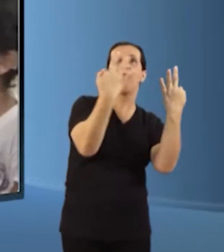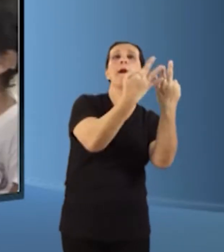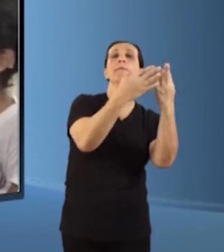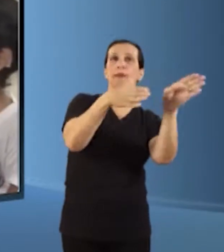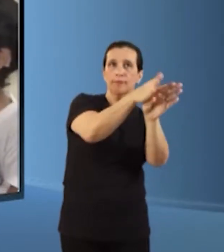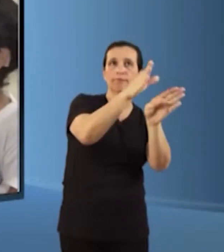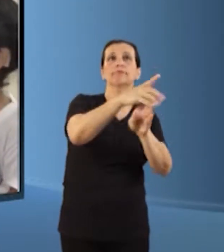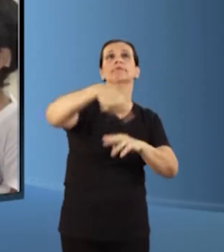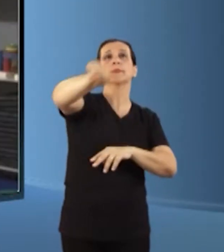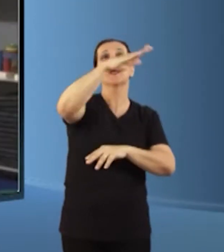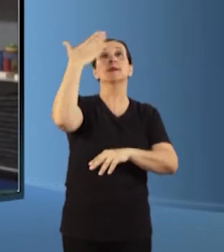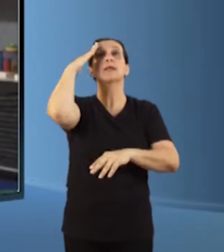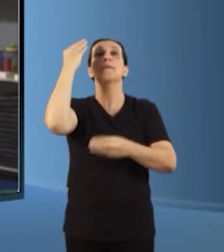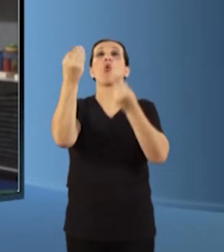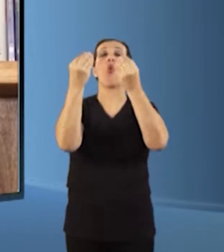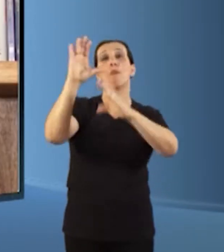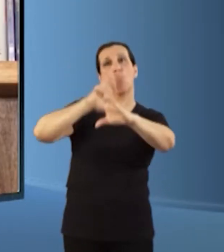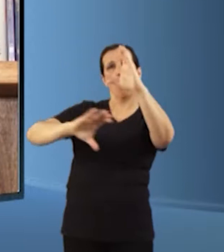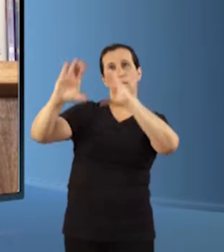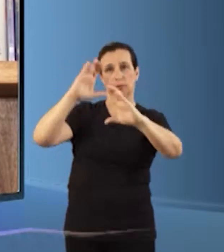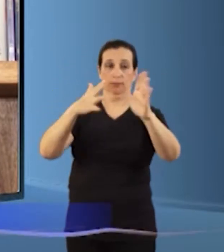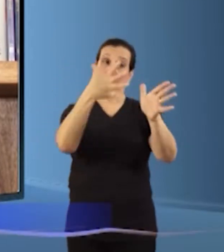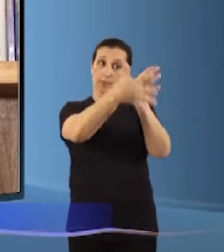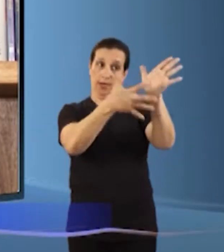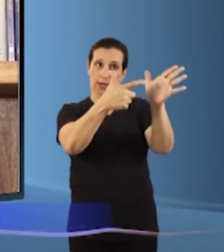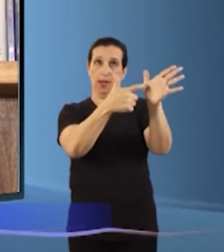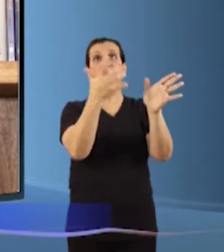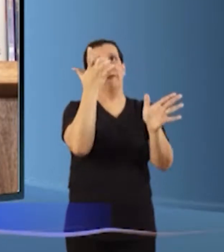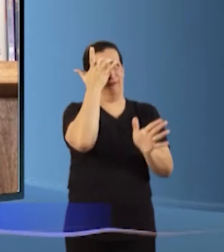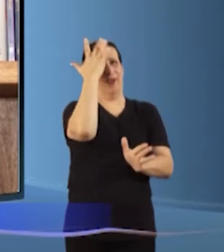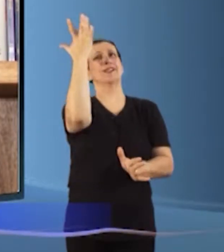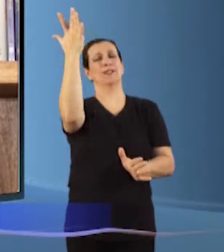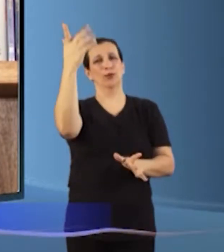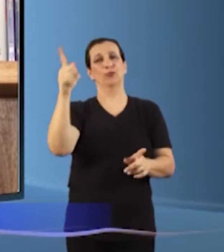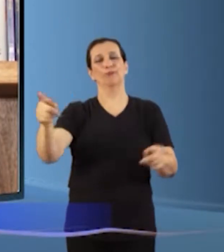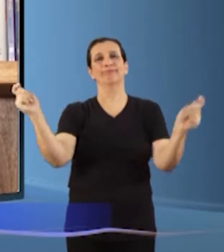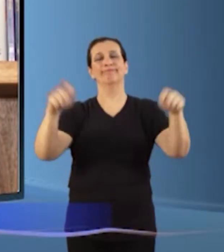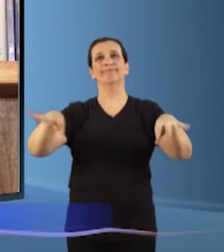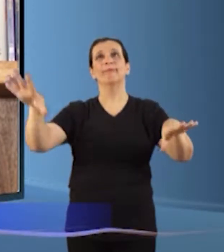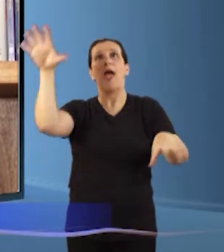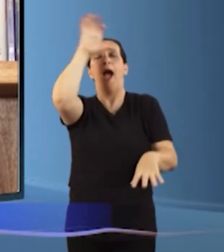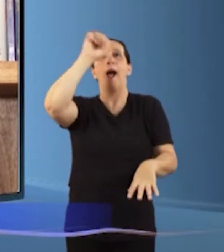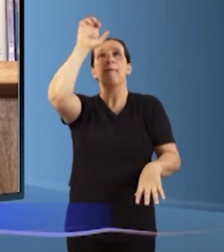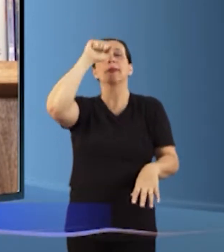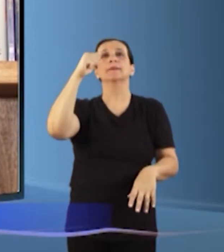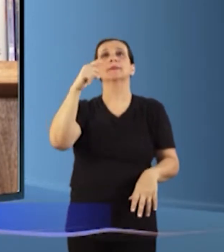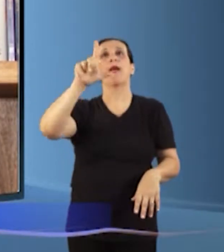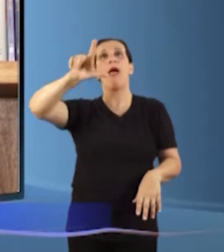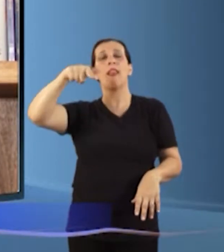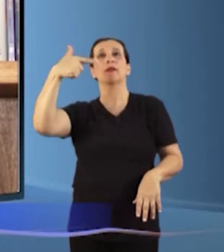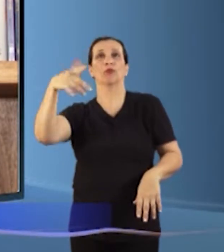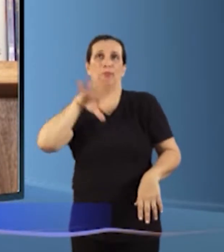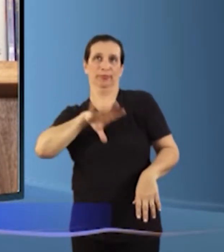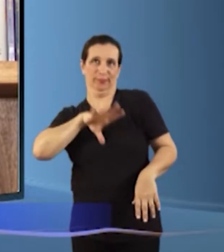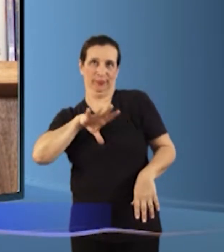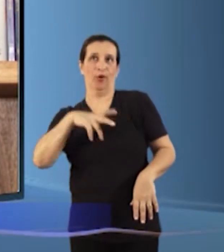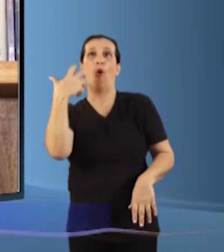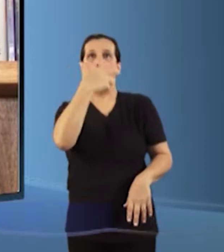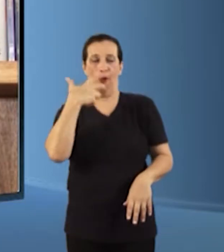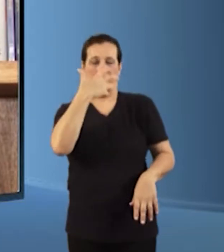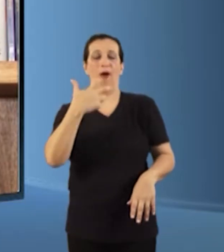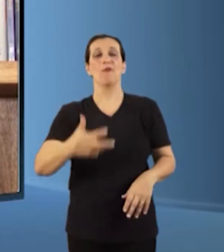da família para ter a comunicação com ela. A parte de Libras facilitou muito para que ela aprendesse a língua